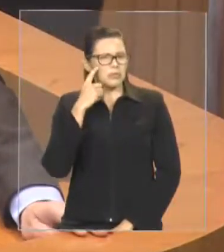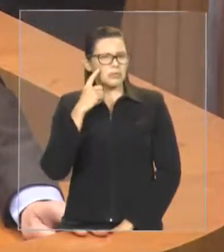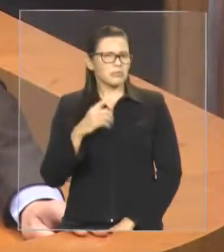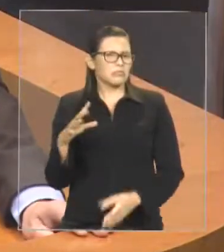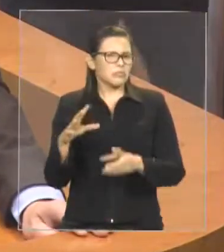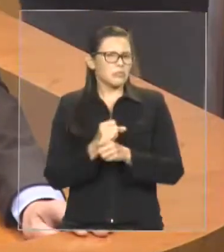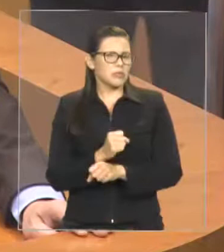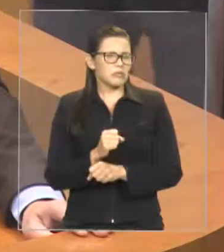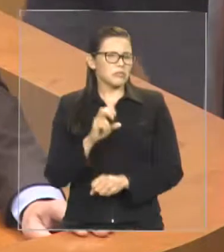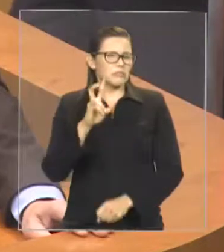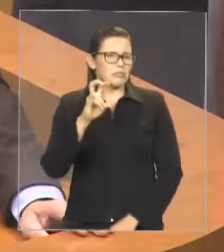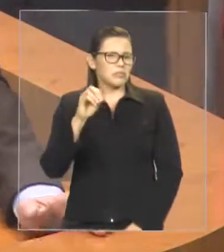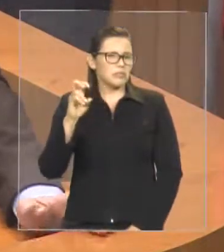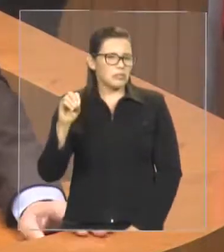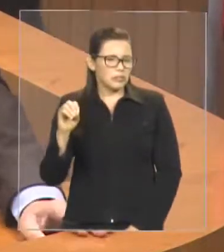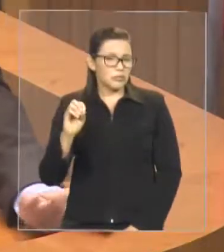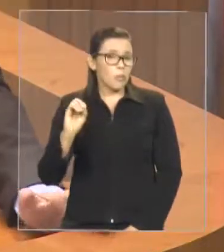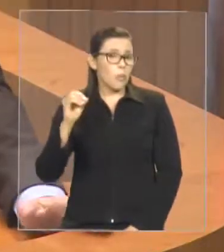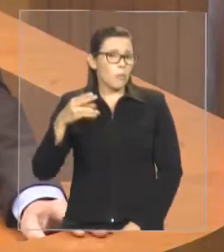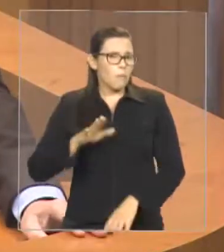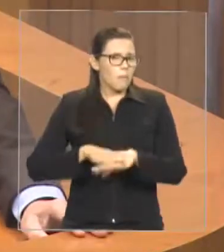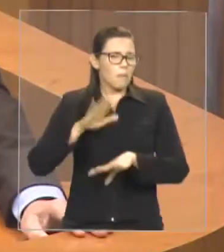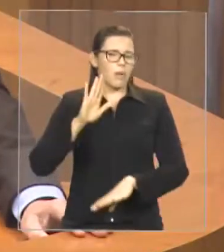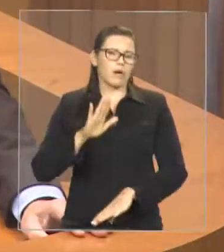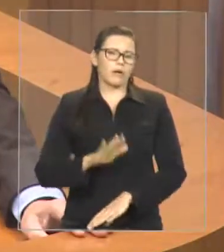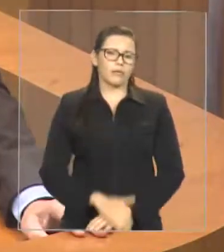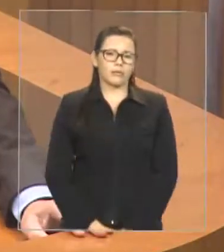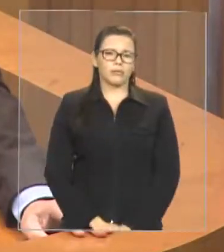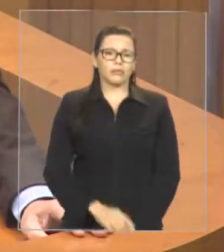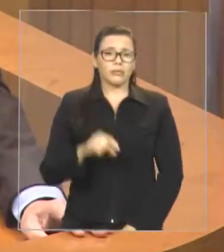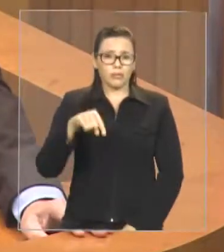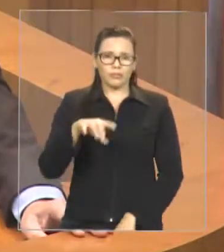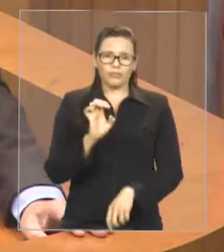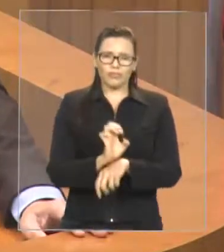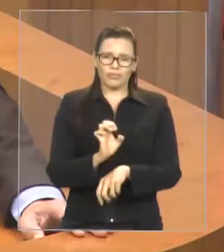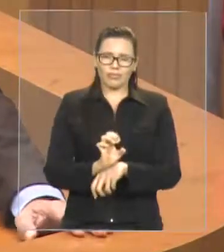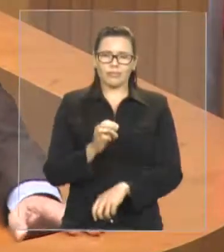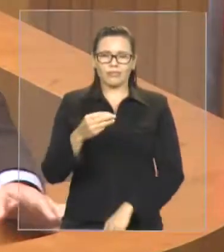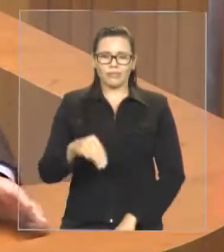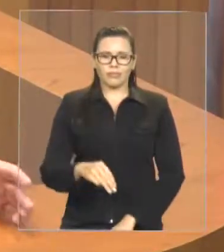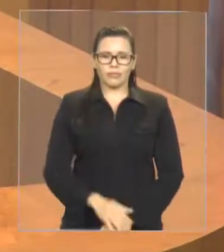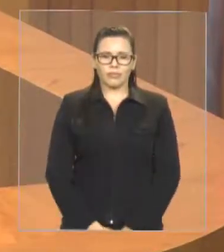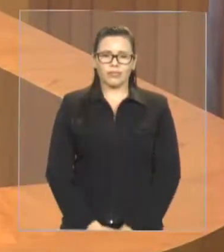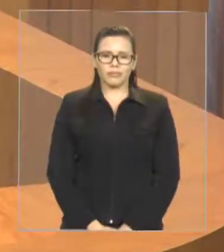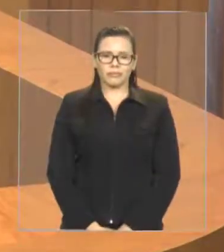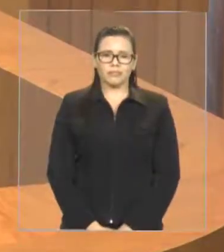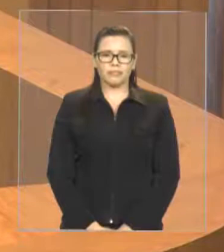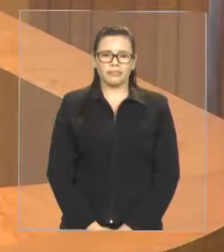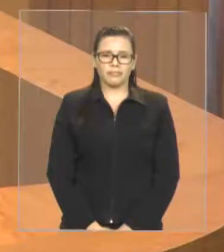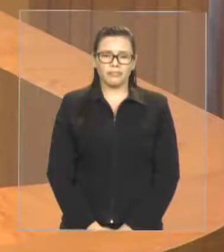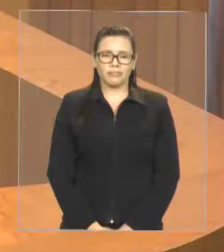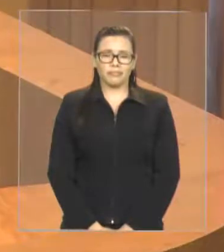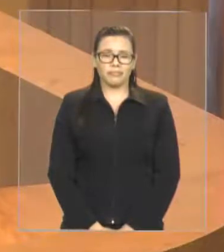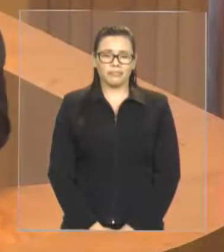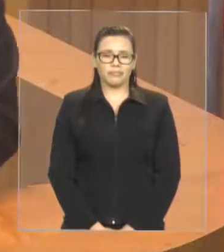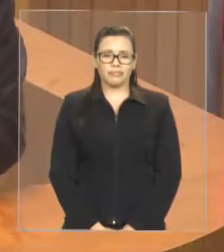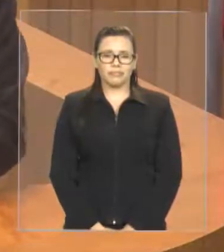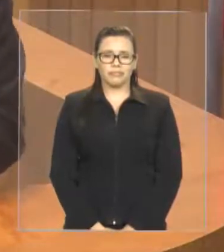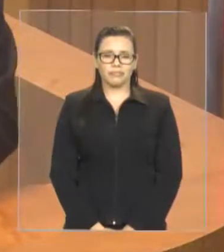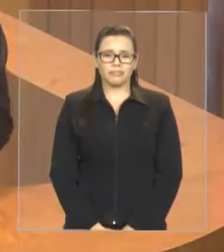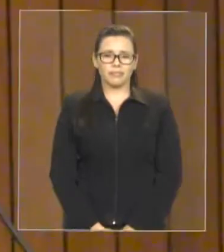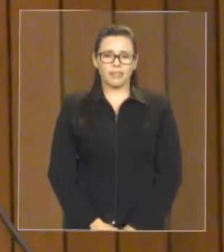600 vereadores do nosso estado do Maranhão. Evento esse promovido pela